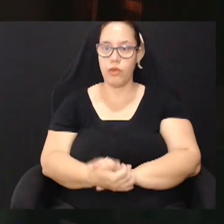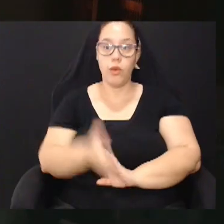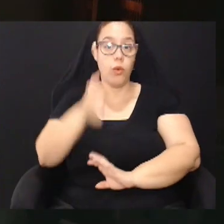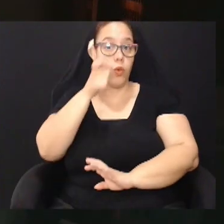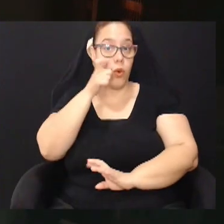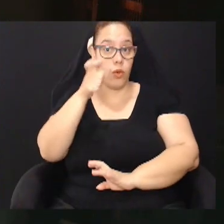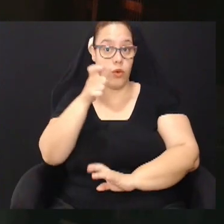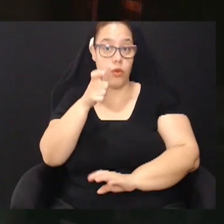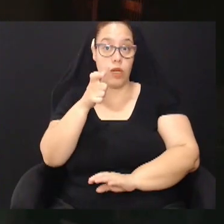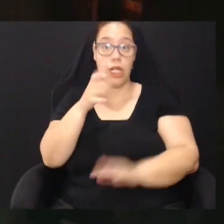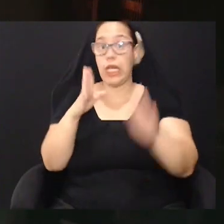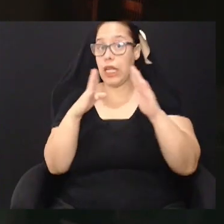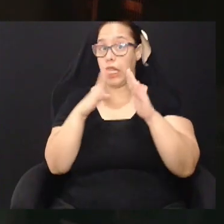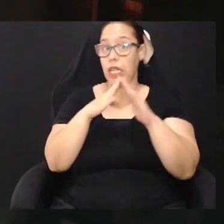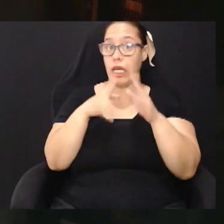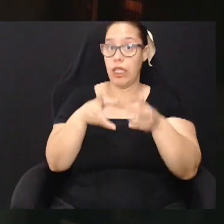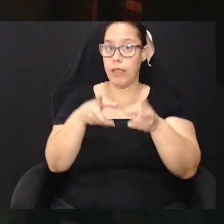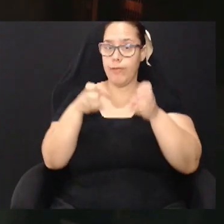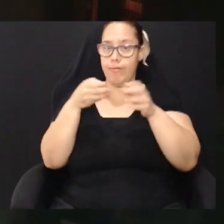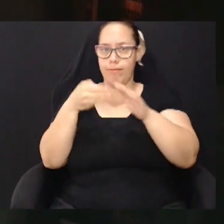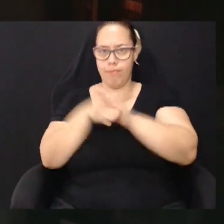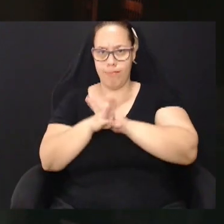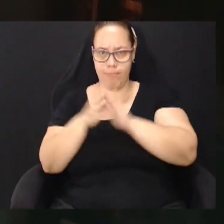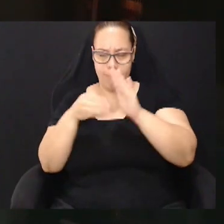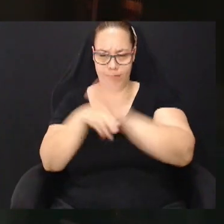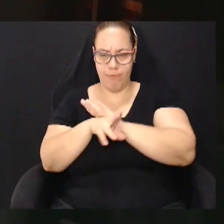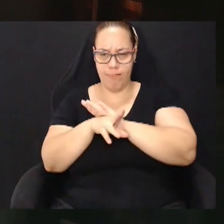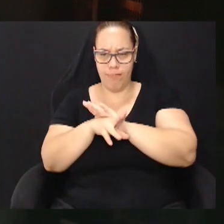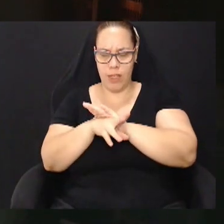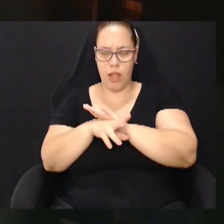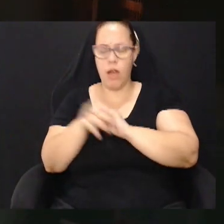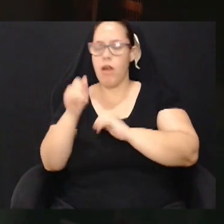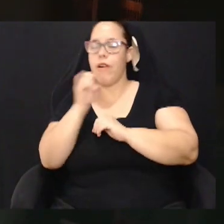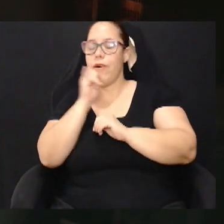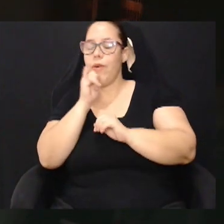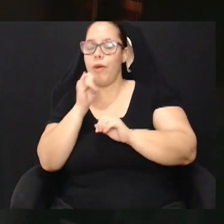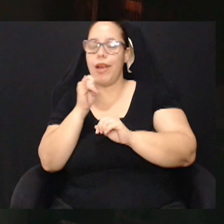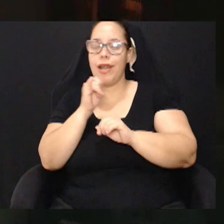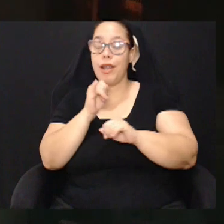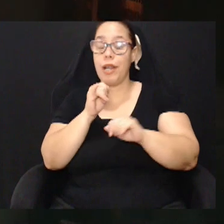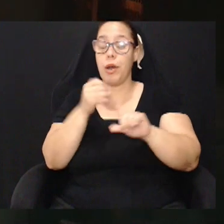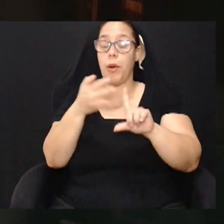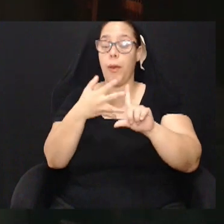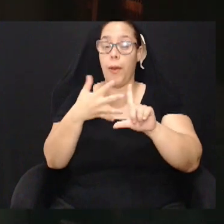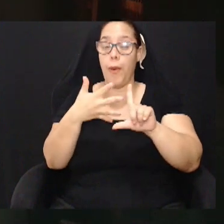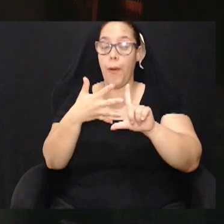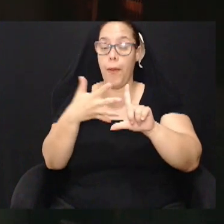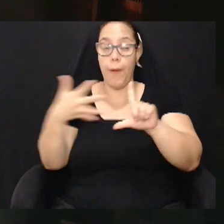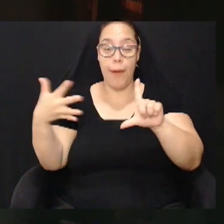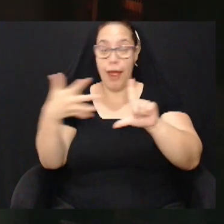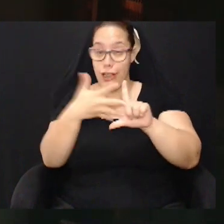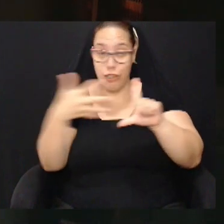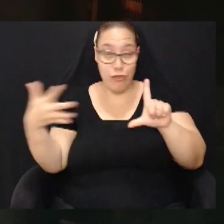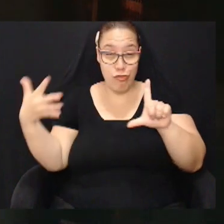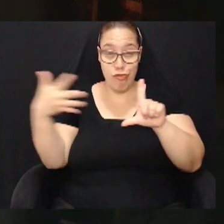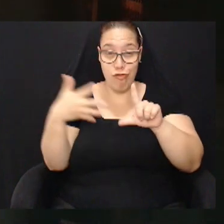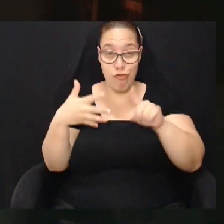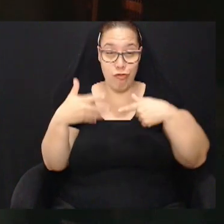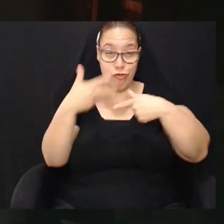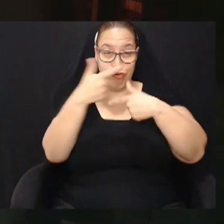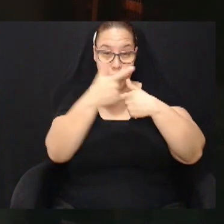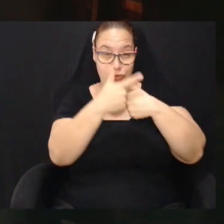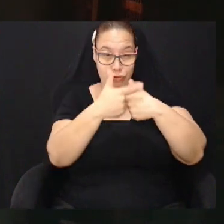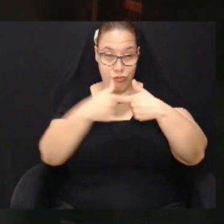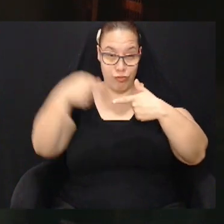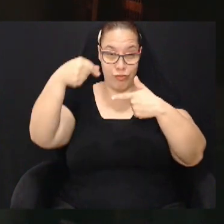outro lado, que costuma assistir streamings, filmes, se apega naquela novela, sofre com o personagem. Juliana, o ser